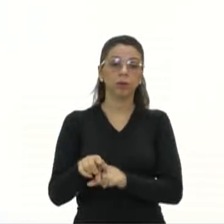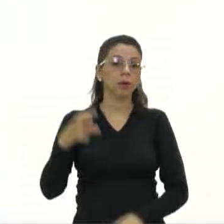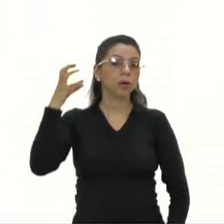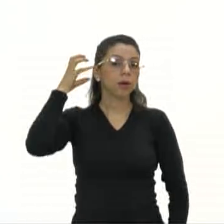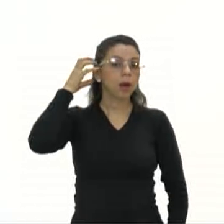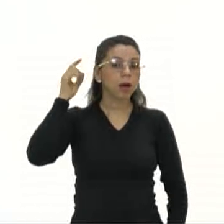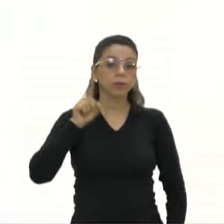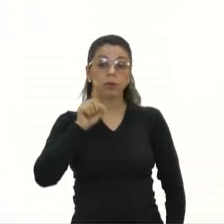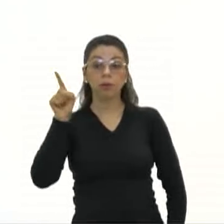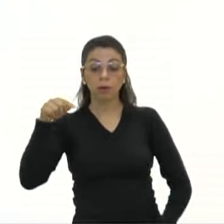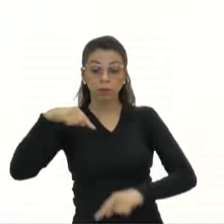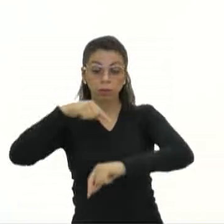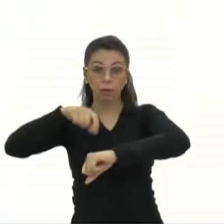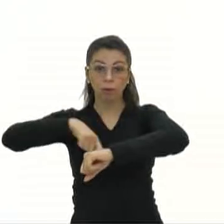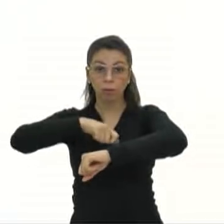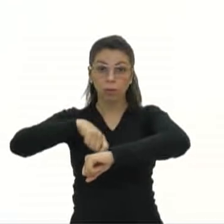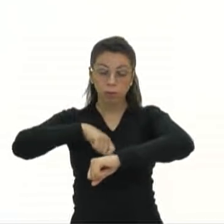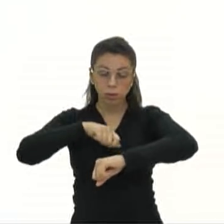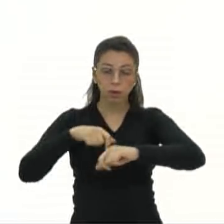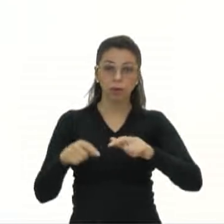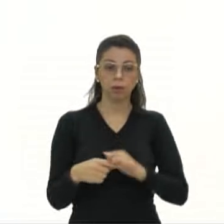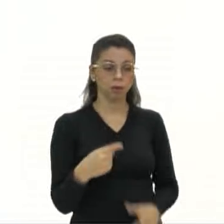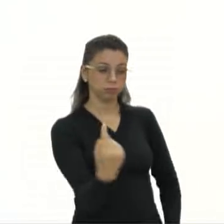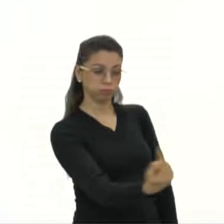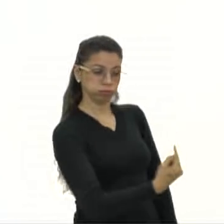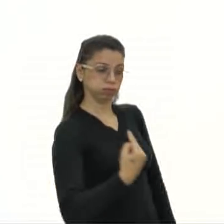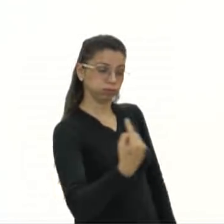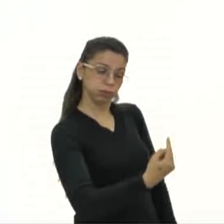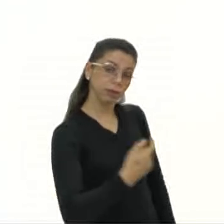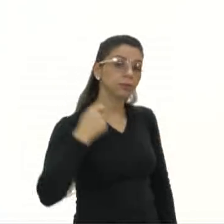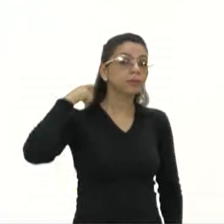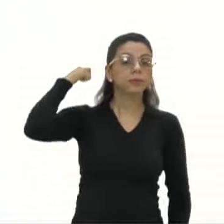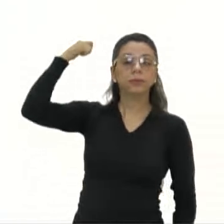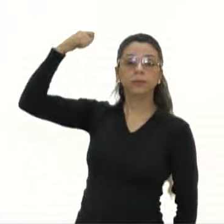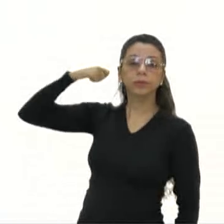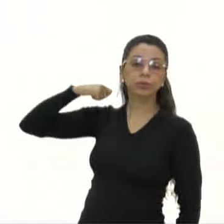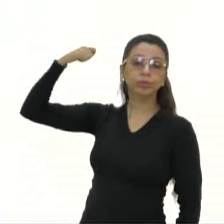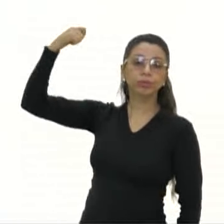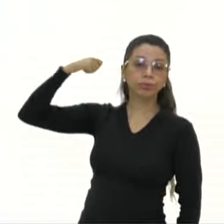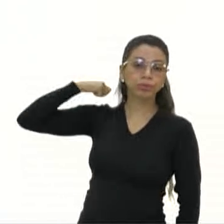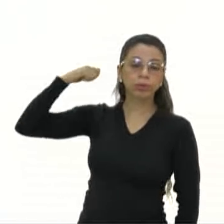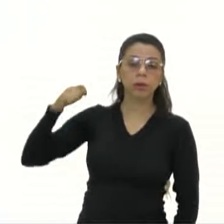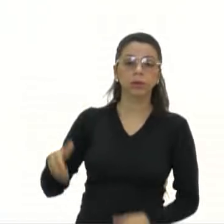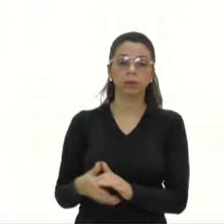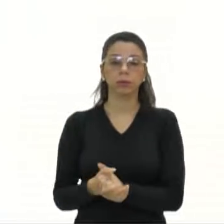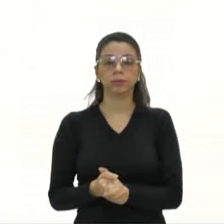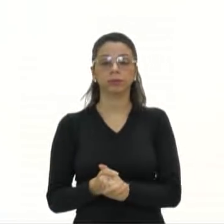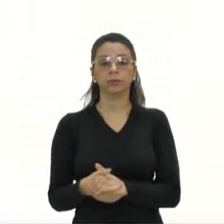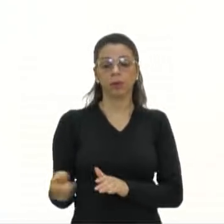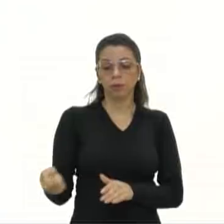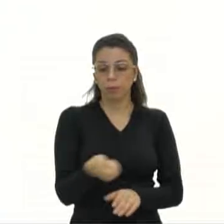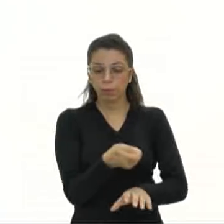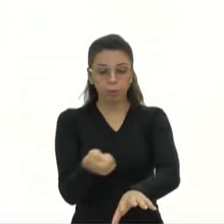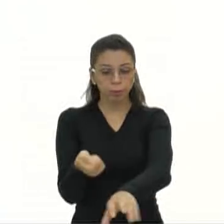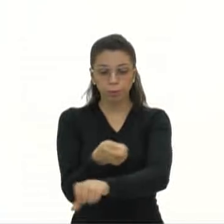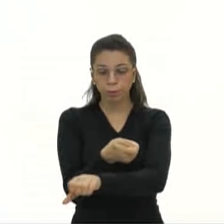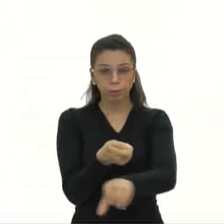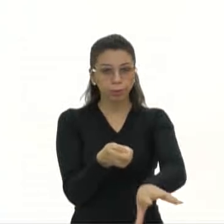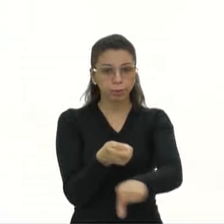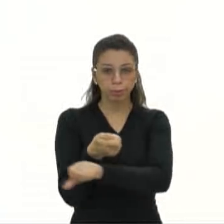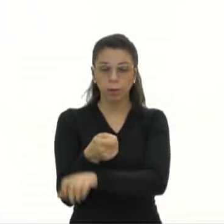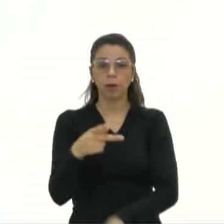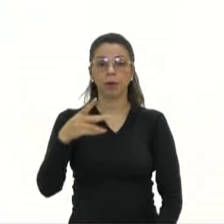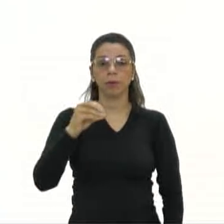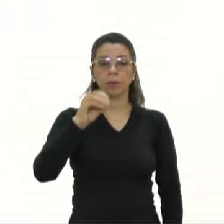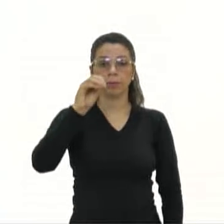na cozinha, o liquidificador, o secador de cabelos, o aspirador de pó. Se forem ligados ao